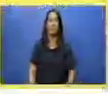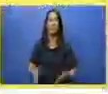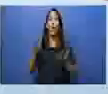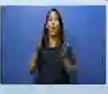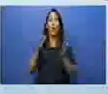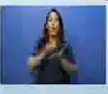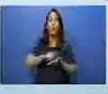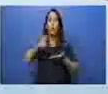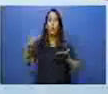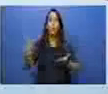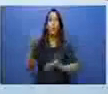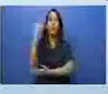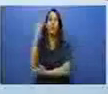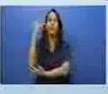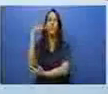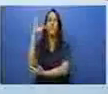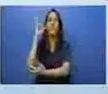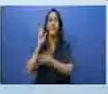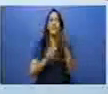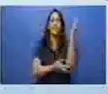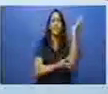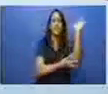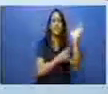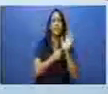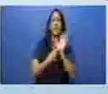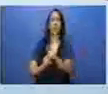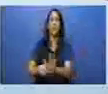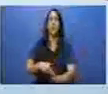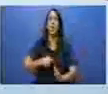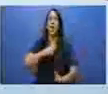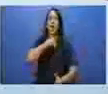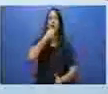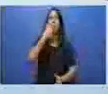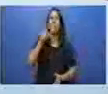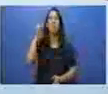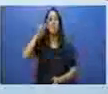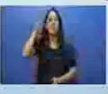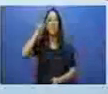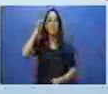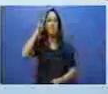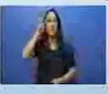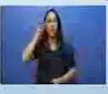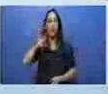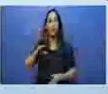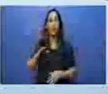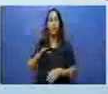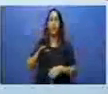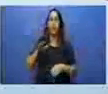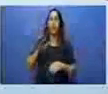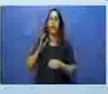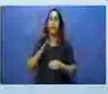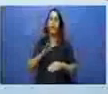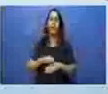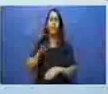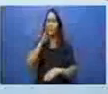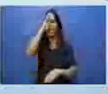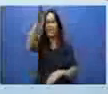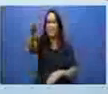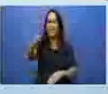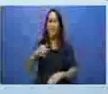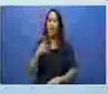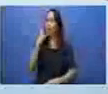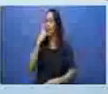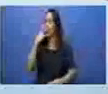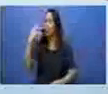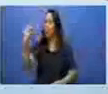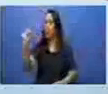O Jornal da Floresta está no ar, a voz dos contos de fadas. O grande destaque de nossa edição hoje será o lobo,